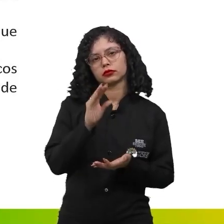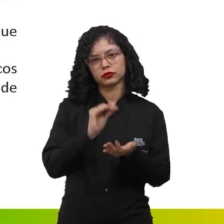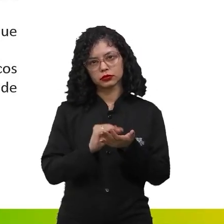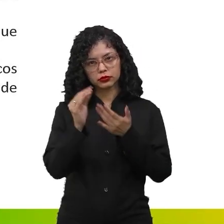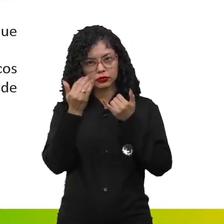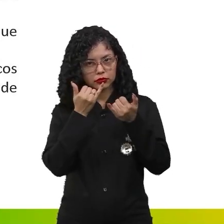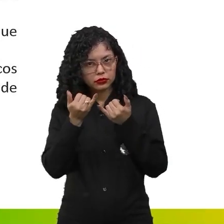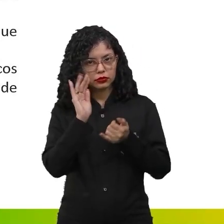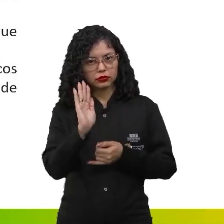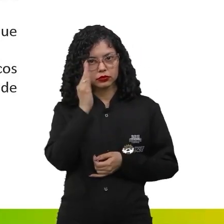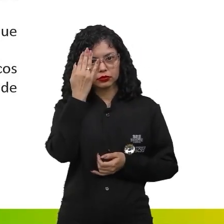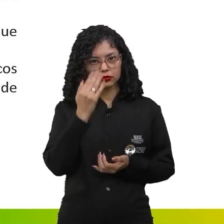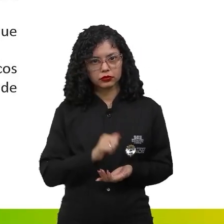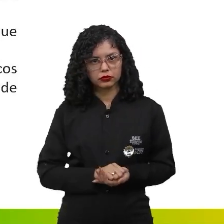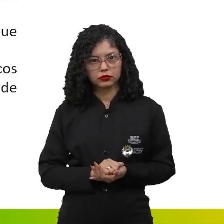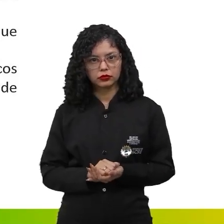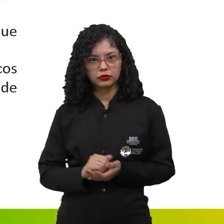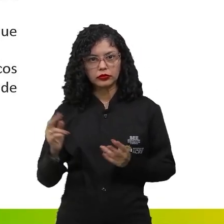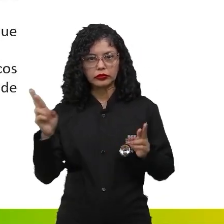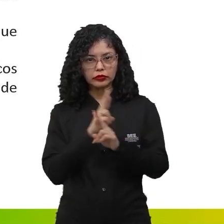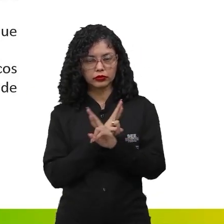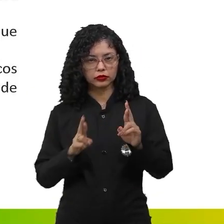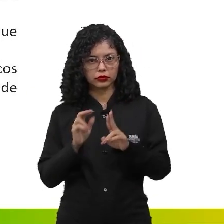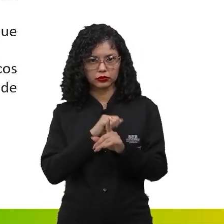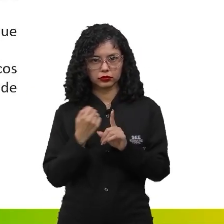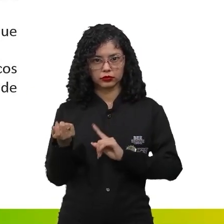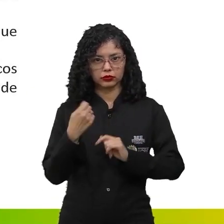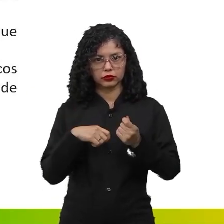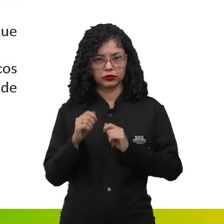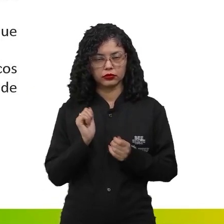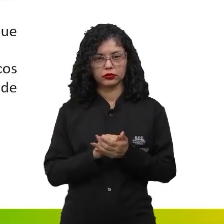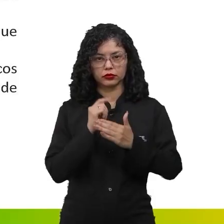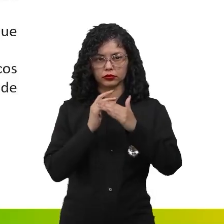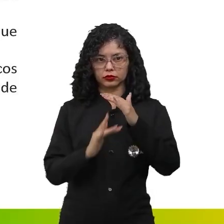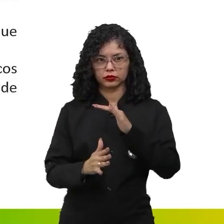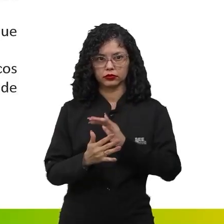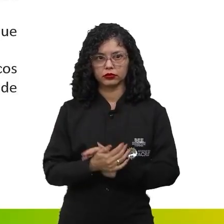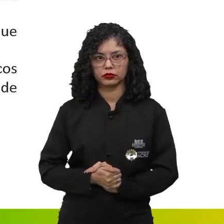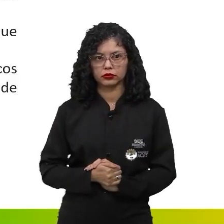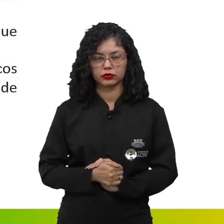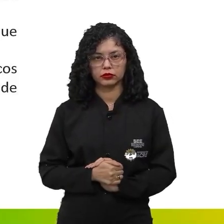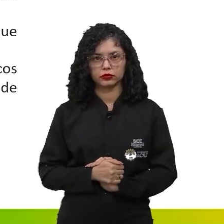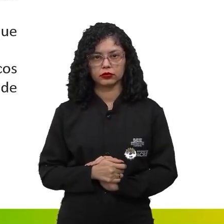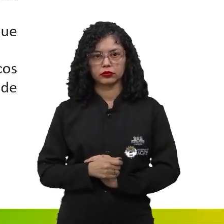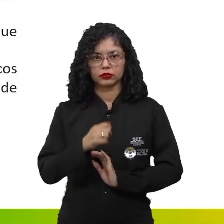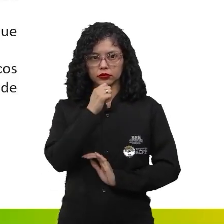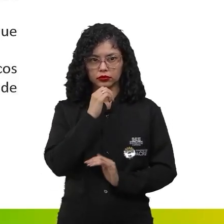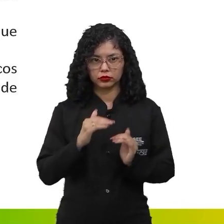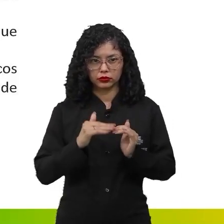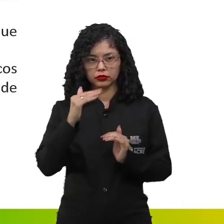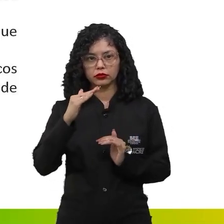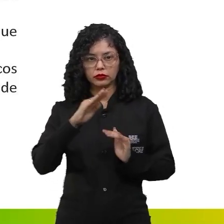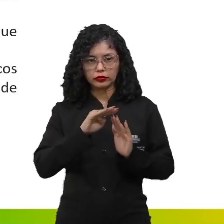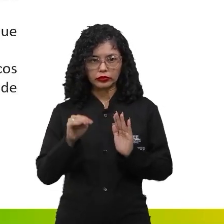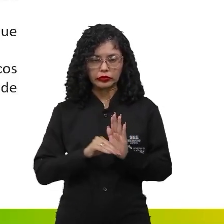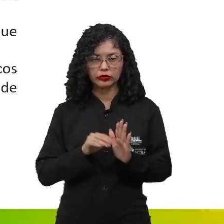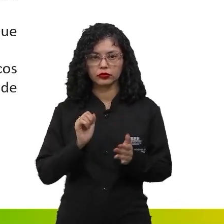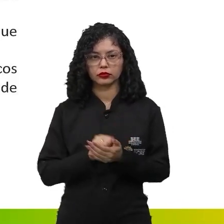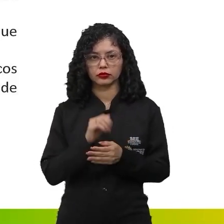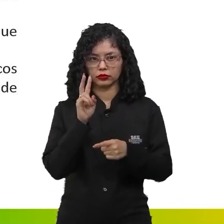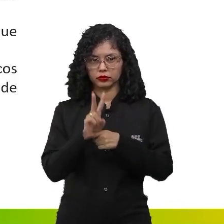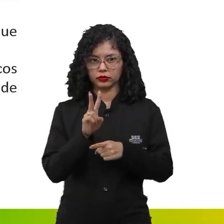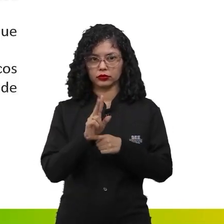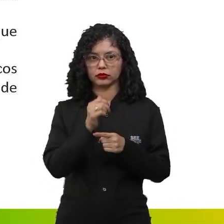de informações falsas associada a aspectos socioeconômicos e migratórios, além da baixa cobertura